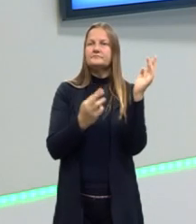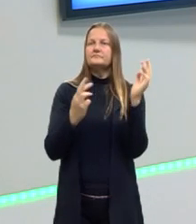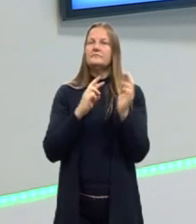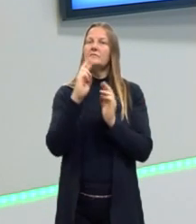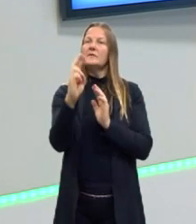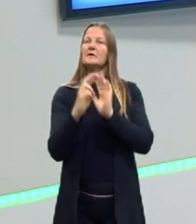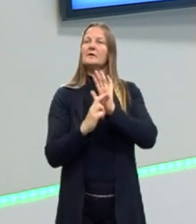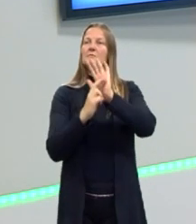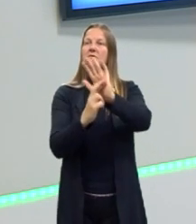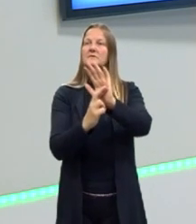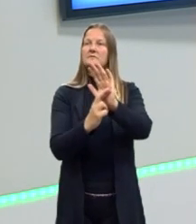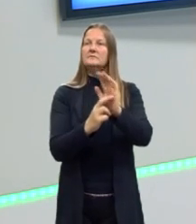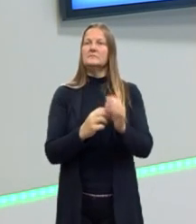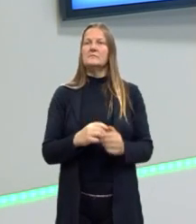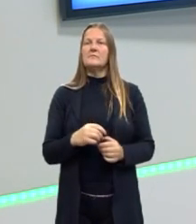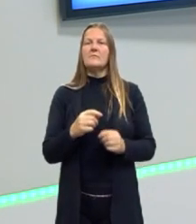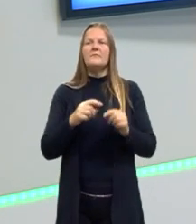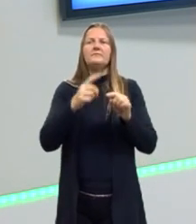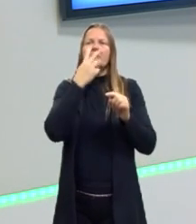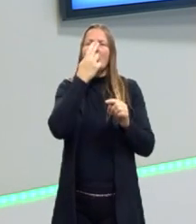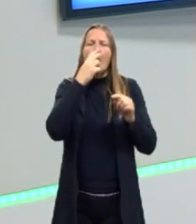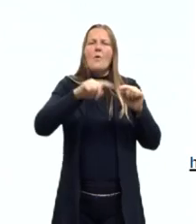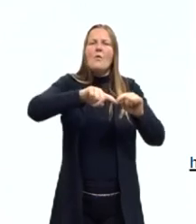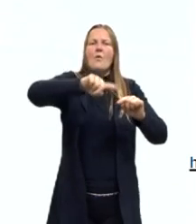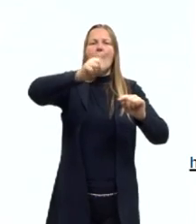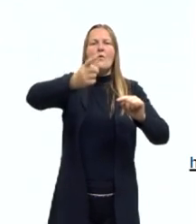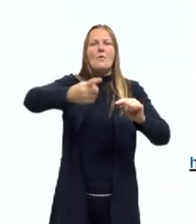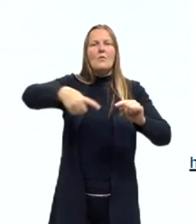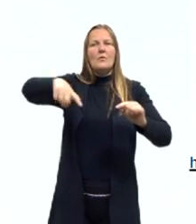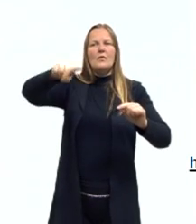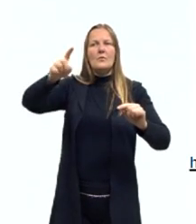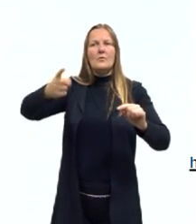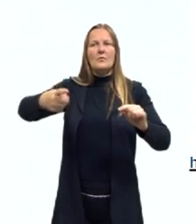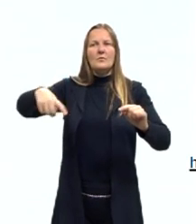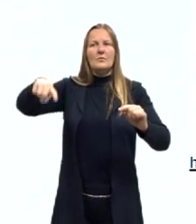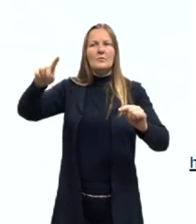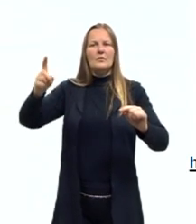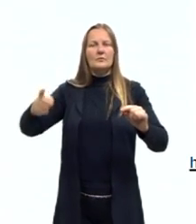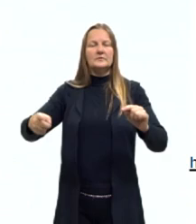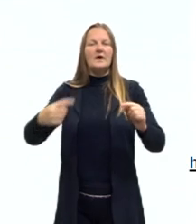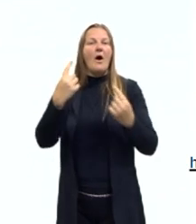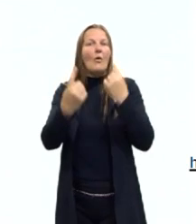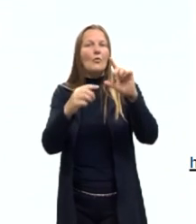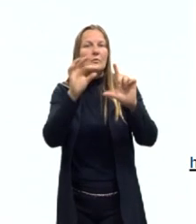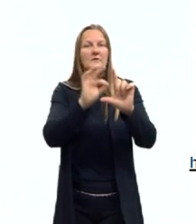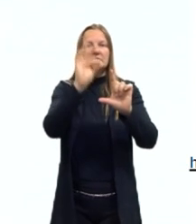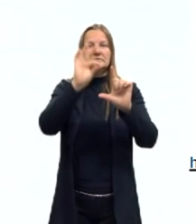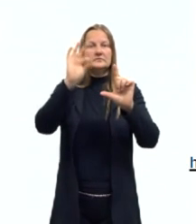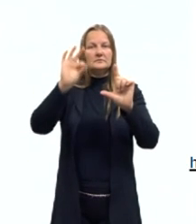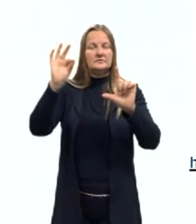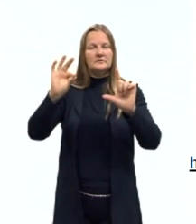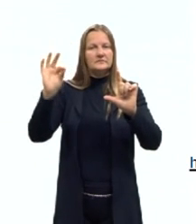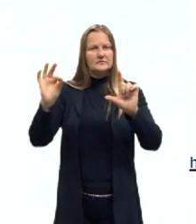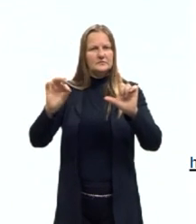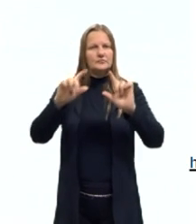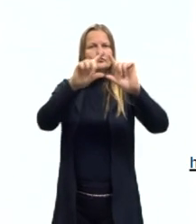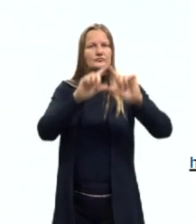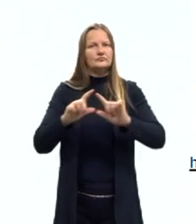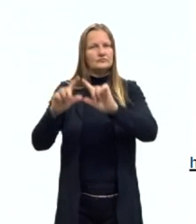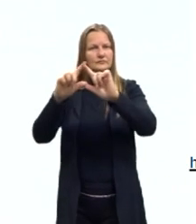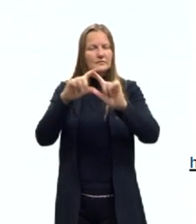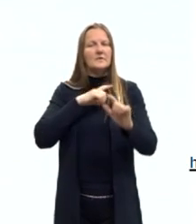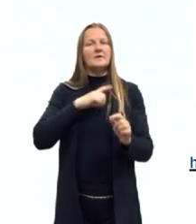representação né que seriam ondas que remetem ao gráfico de algumas funções trigonométricas que